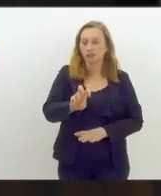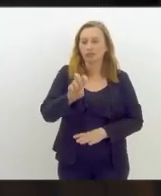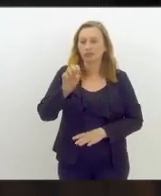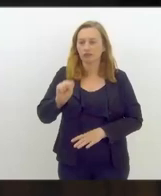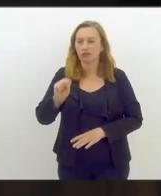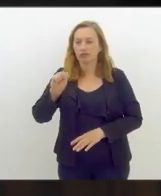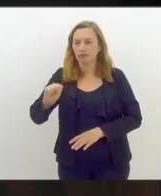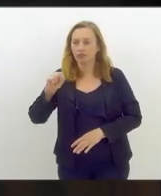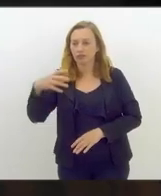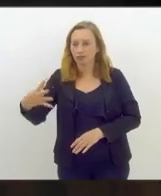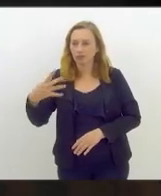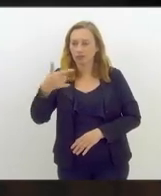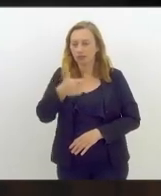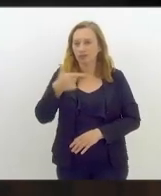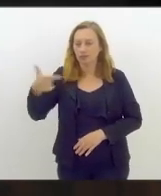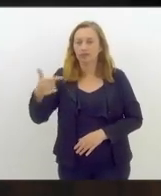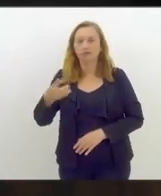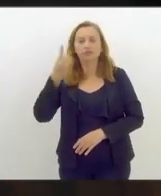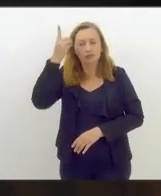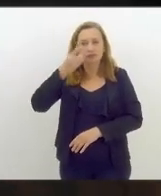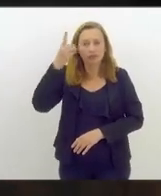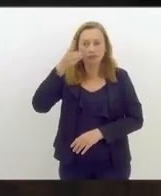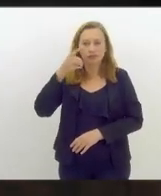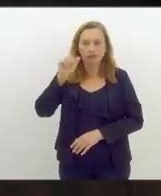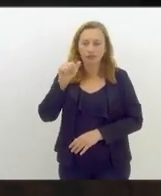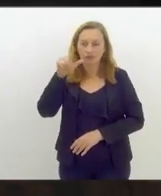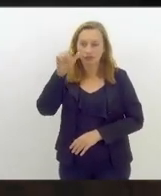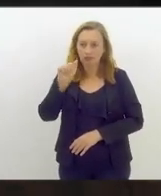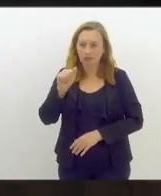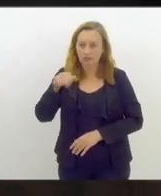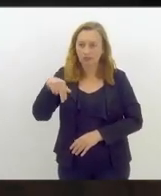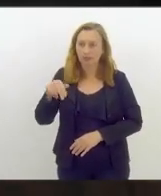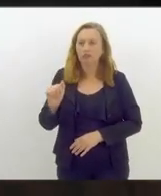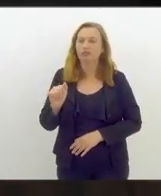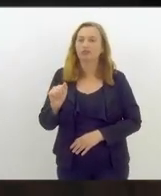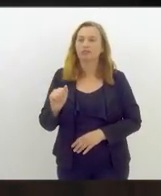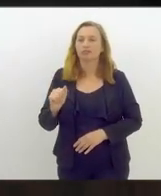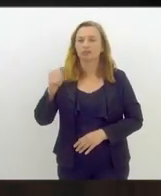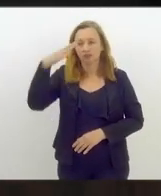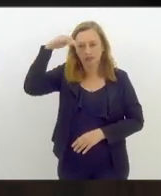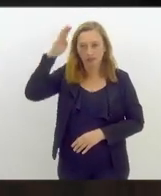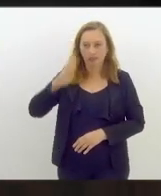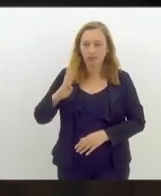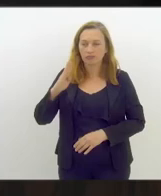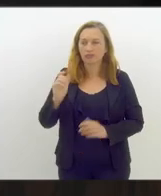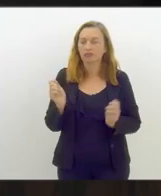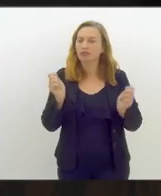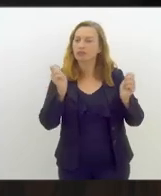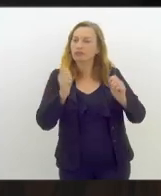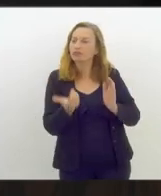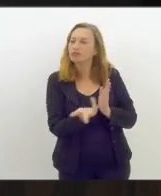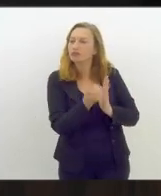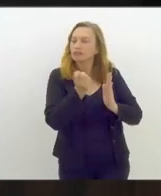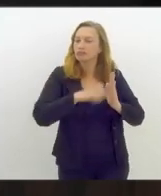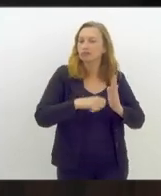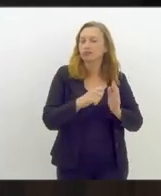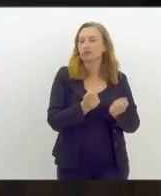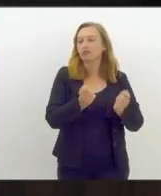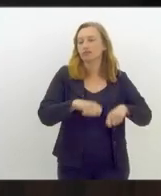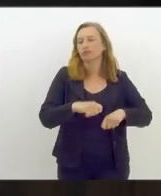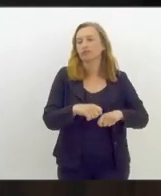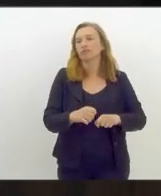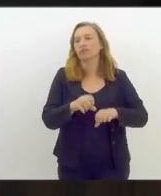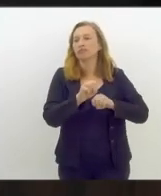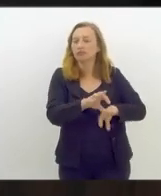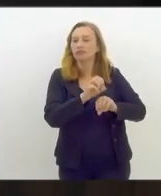5884 de 22, de autoria da deputada Alana Passos, que dispõe sobre a capacitação de alunos profissionais da rede estadual de